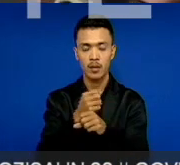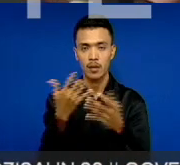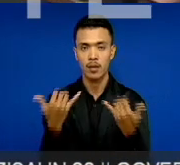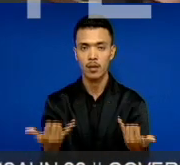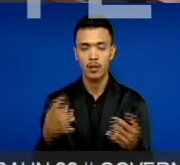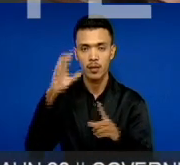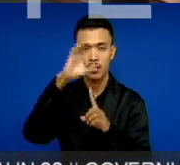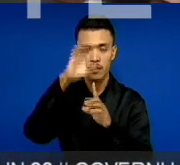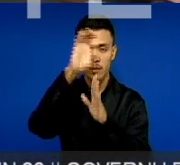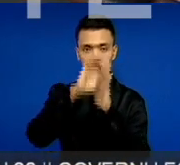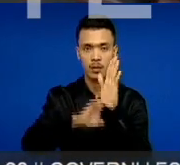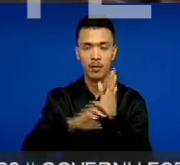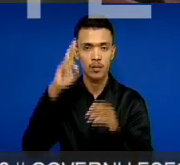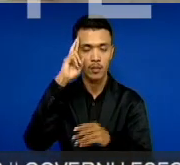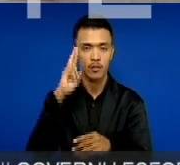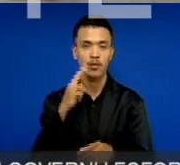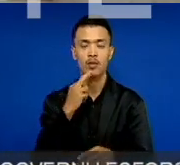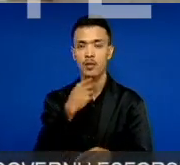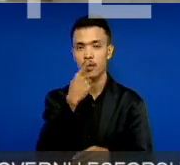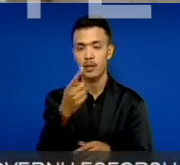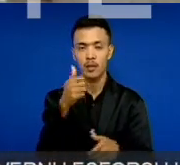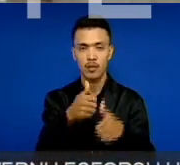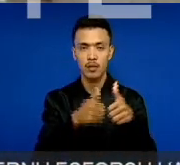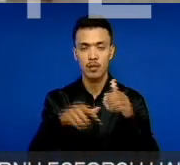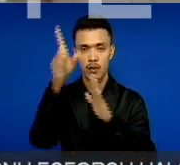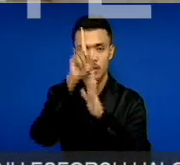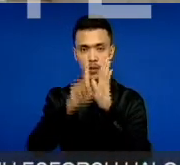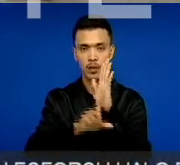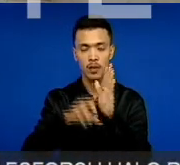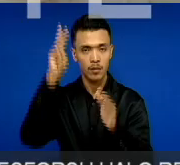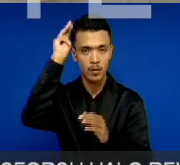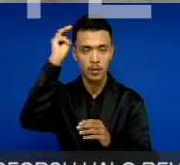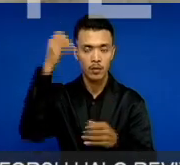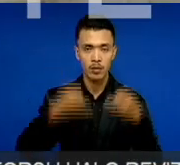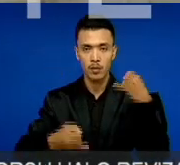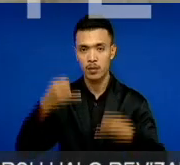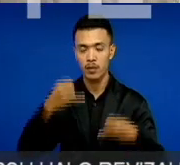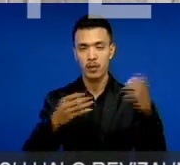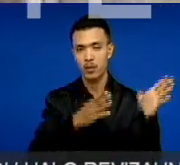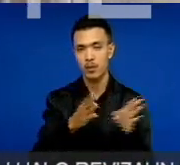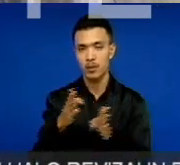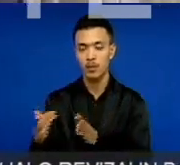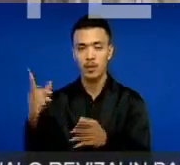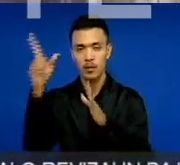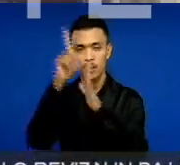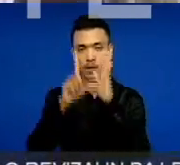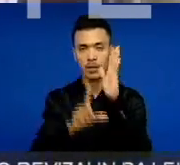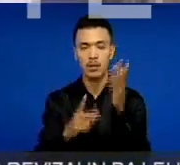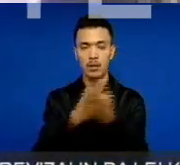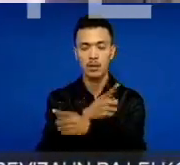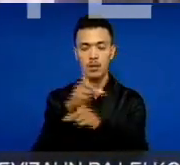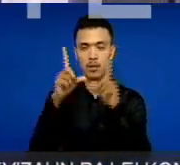Chefe de Estado José Ramos Horta informa, dir lei Ministério de Justiça maxei prepara lista ba indulto, mas be governo la